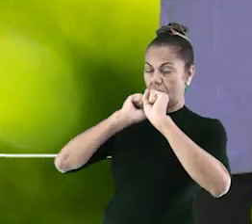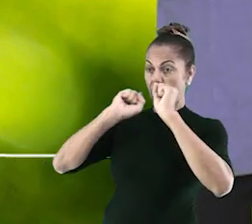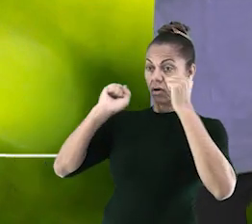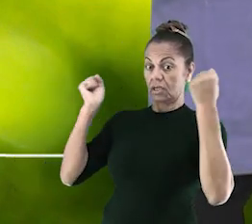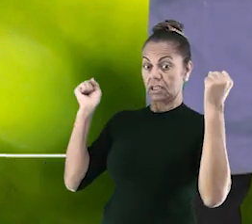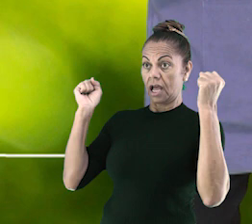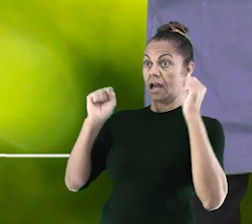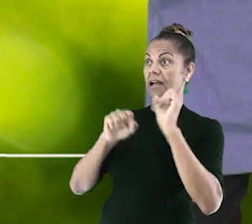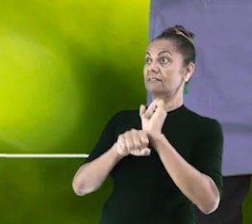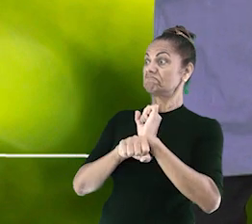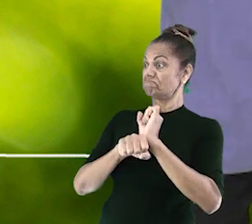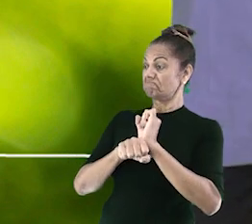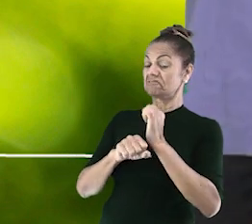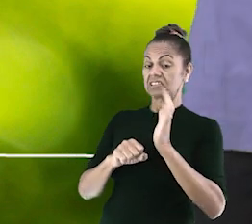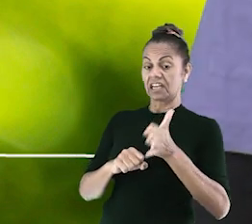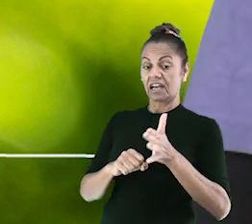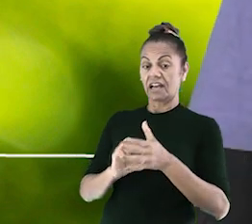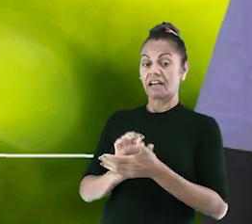havia acordado.